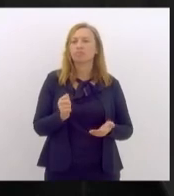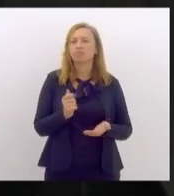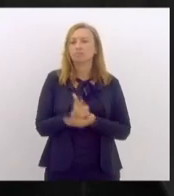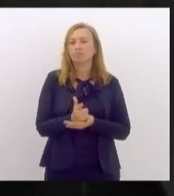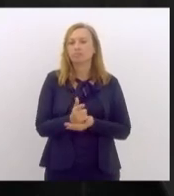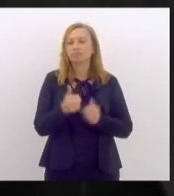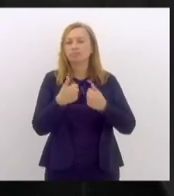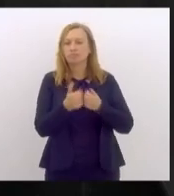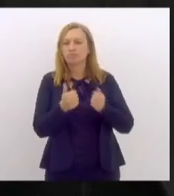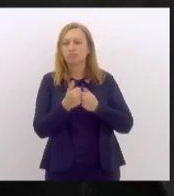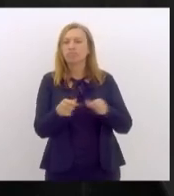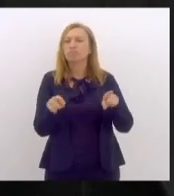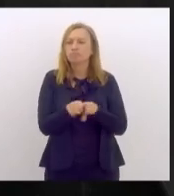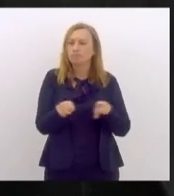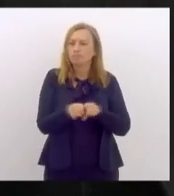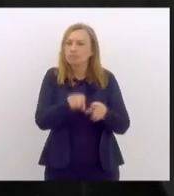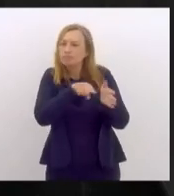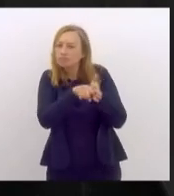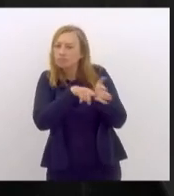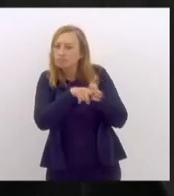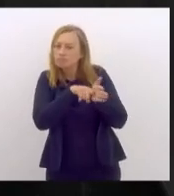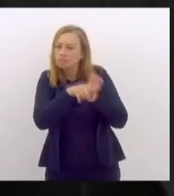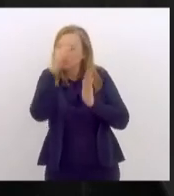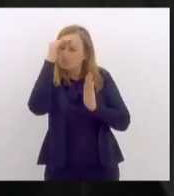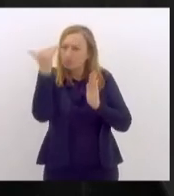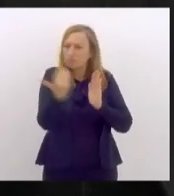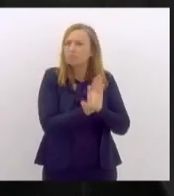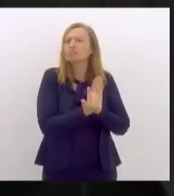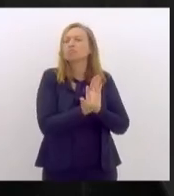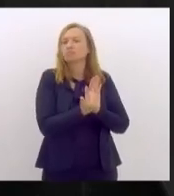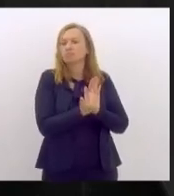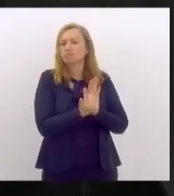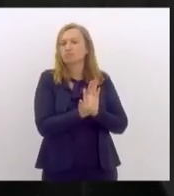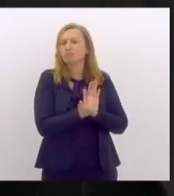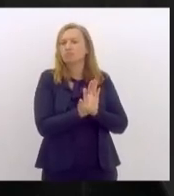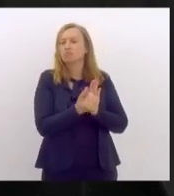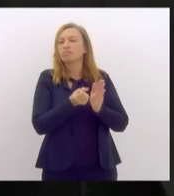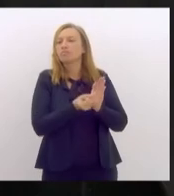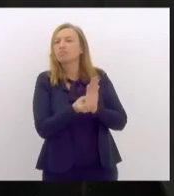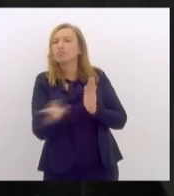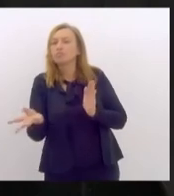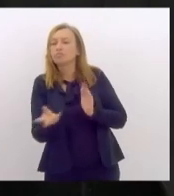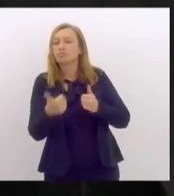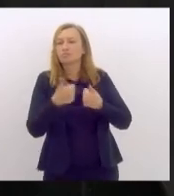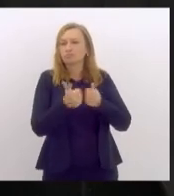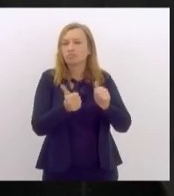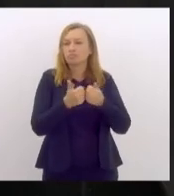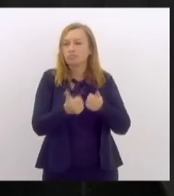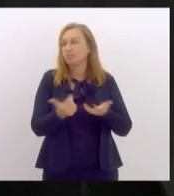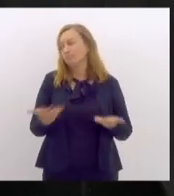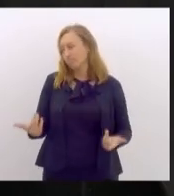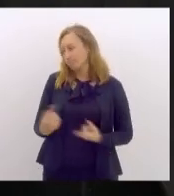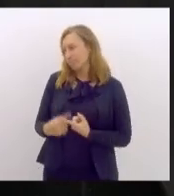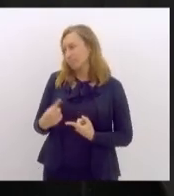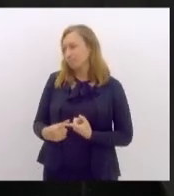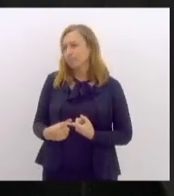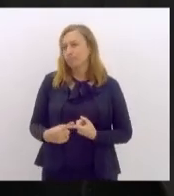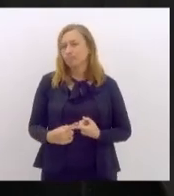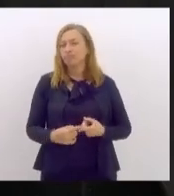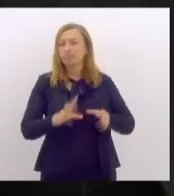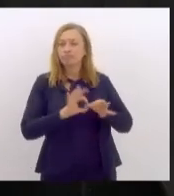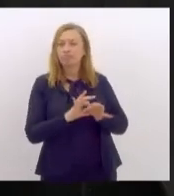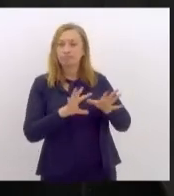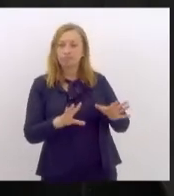também fiscalize o cumprimento do tamanho da Frota no domingo porque não adianta isentar e os